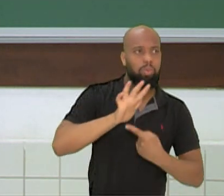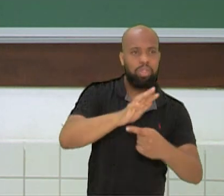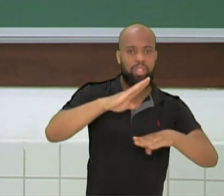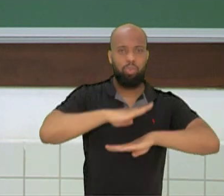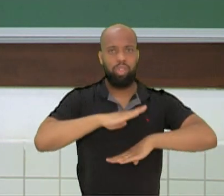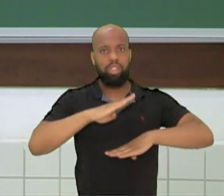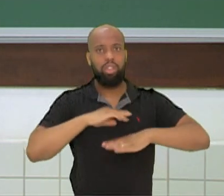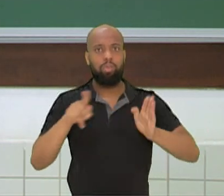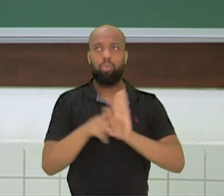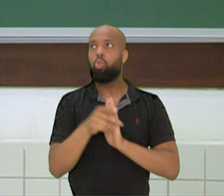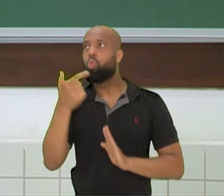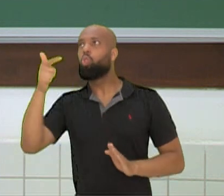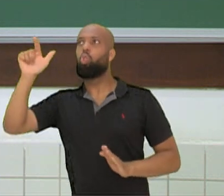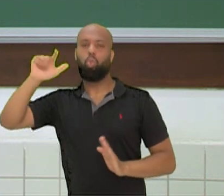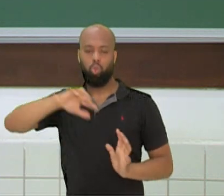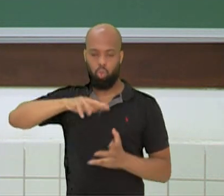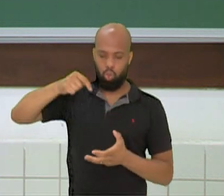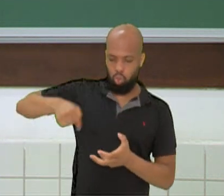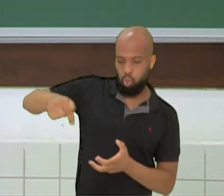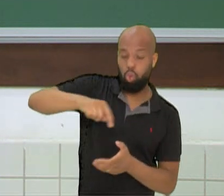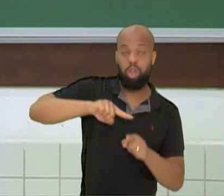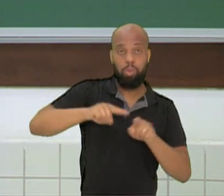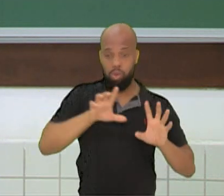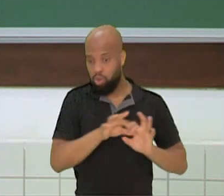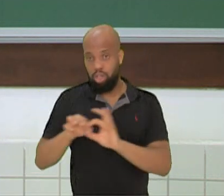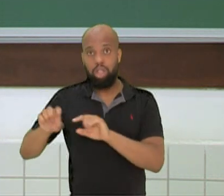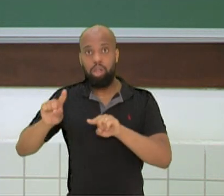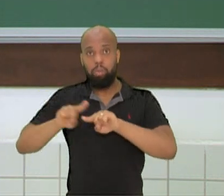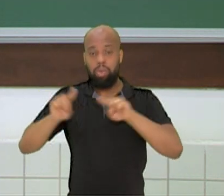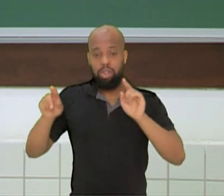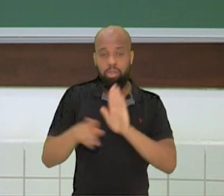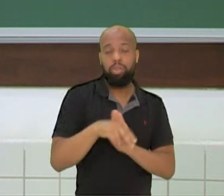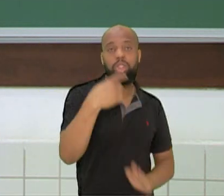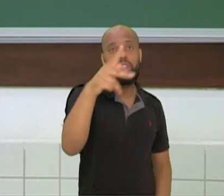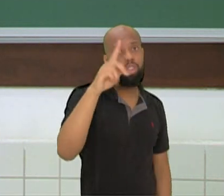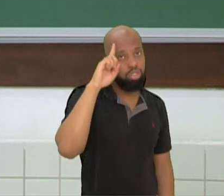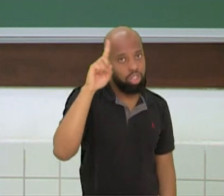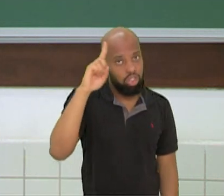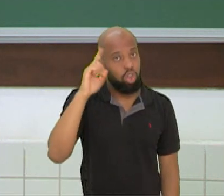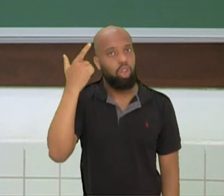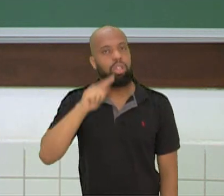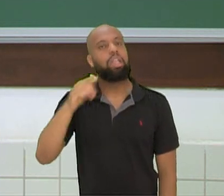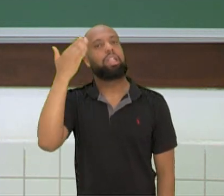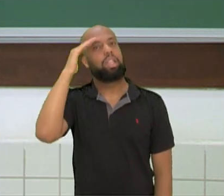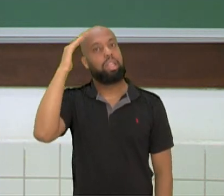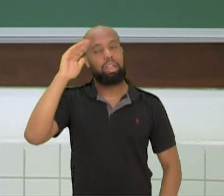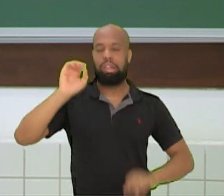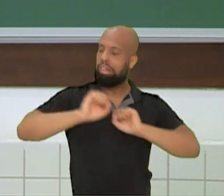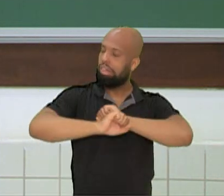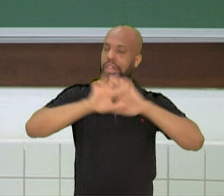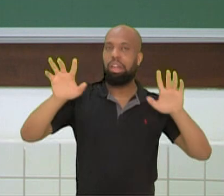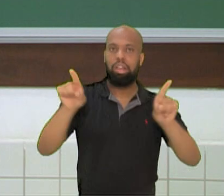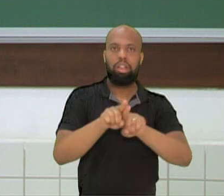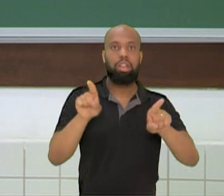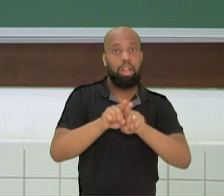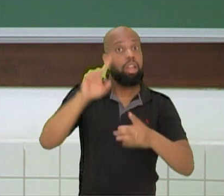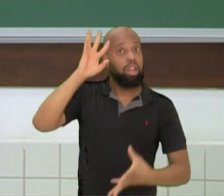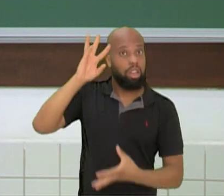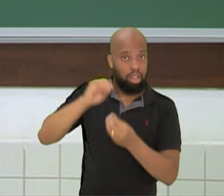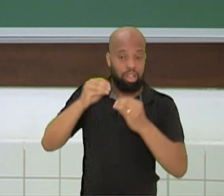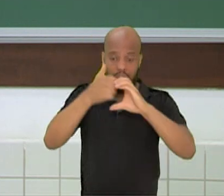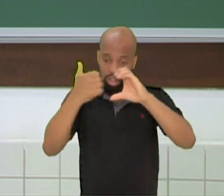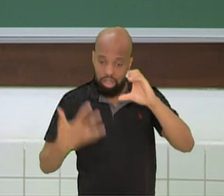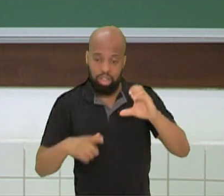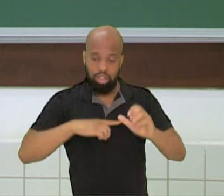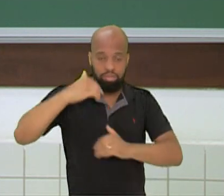seja internacional e estar contextualizando, mas se você pega algo do seu cotidiano, fica muito mais prático para a tua interpretação, a sua característica que você vai